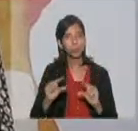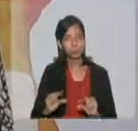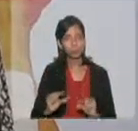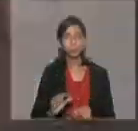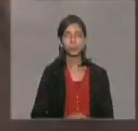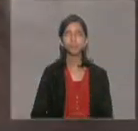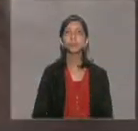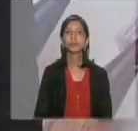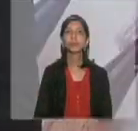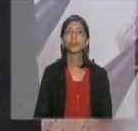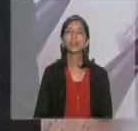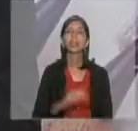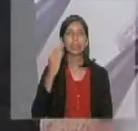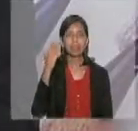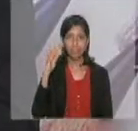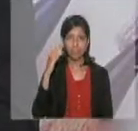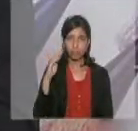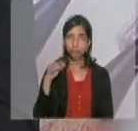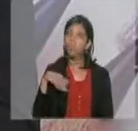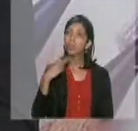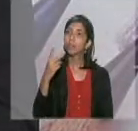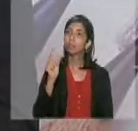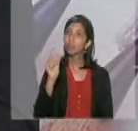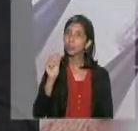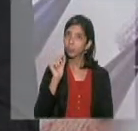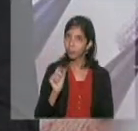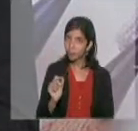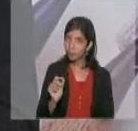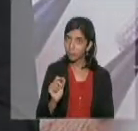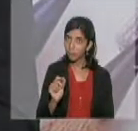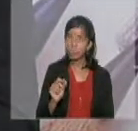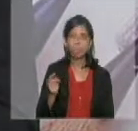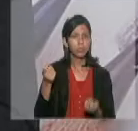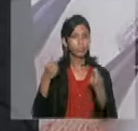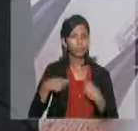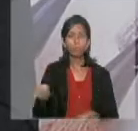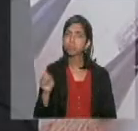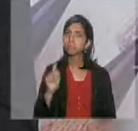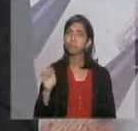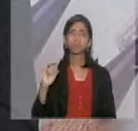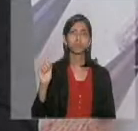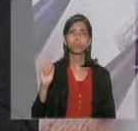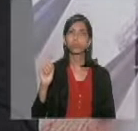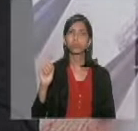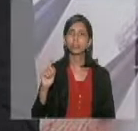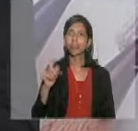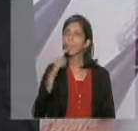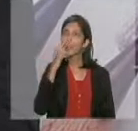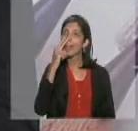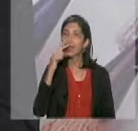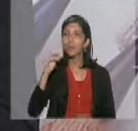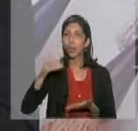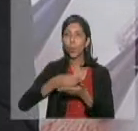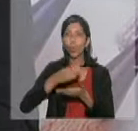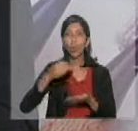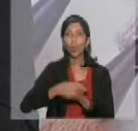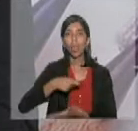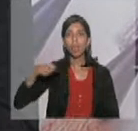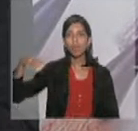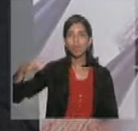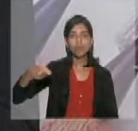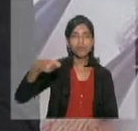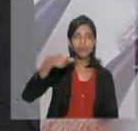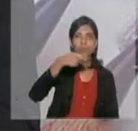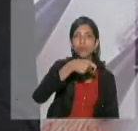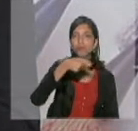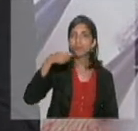necessárias. Entendi. Então, o que você está dizendo o tempo todo para mim é o seguinte, não precisa ficar fazendo aviãozinho, nem